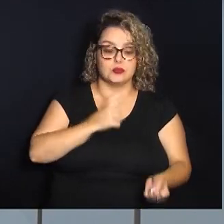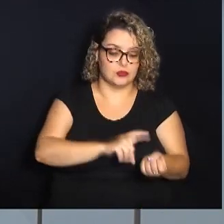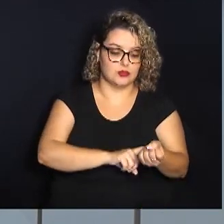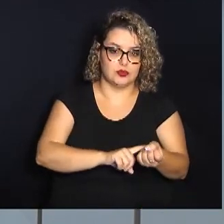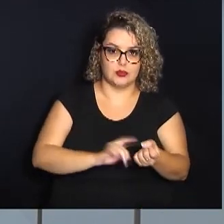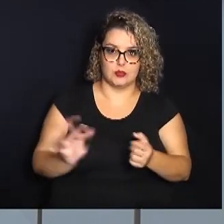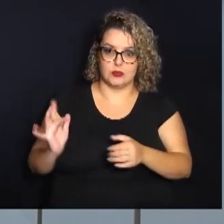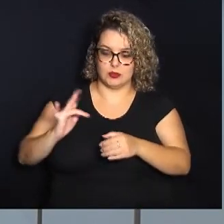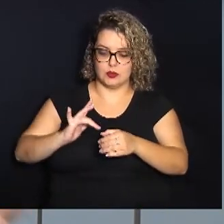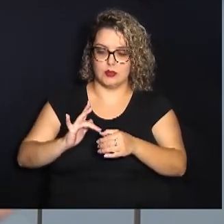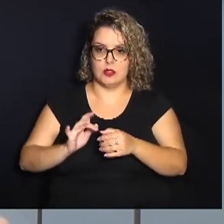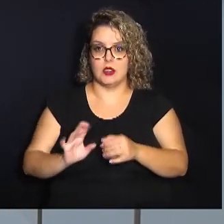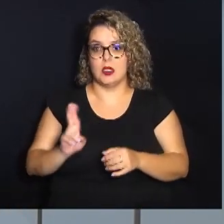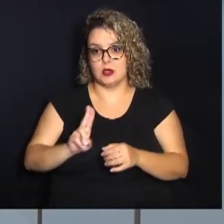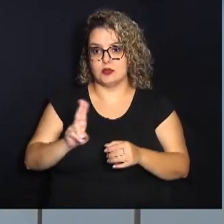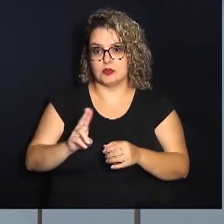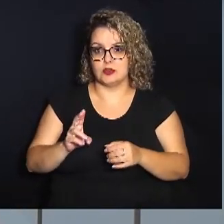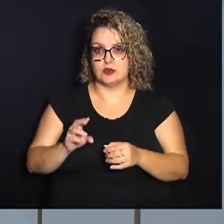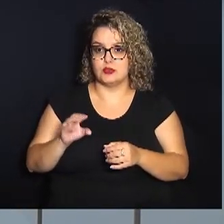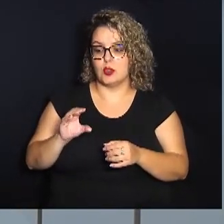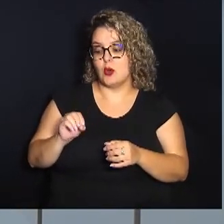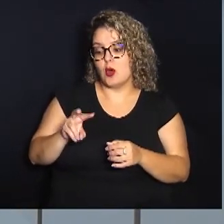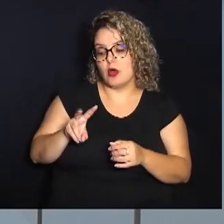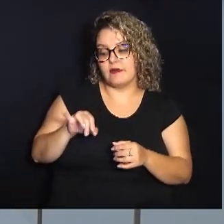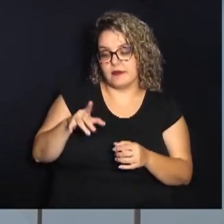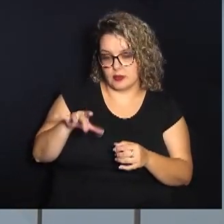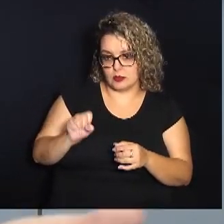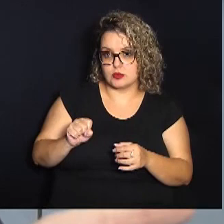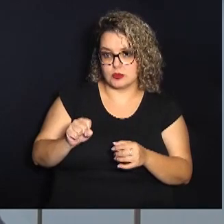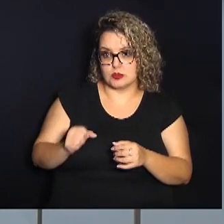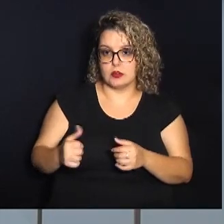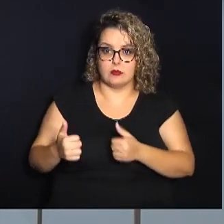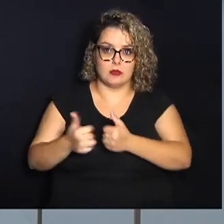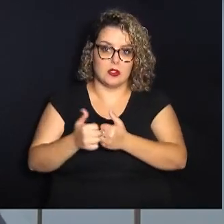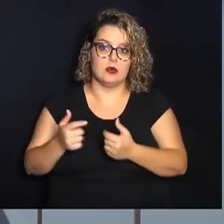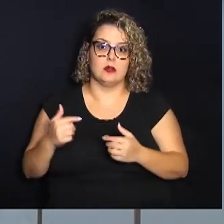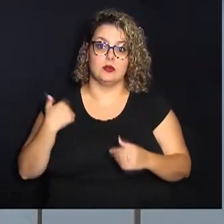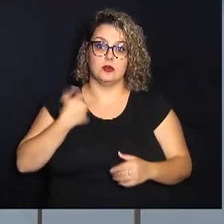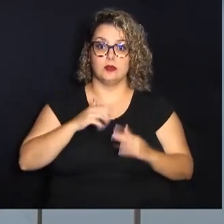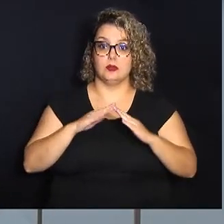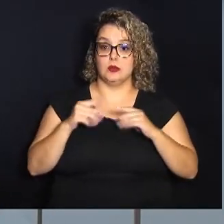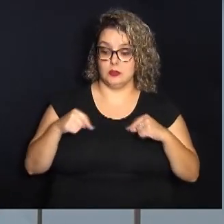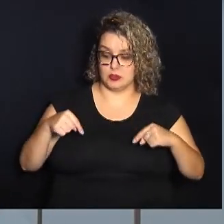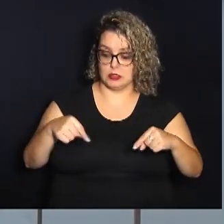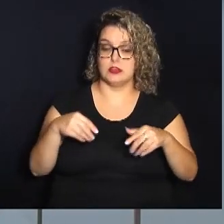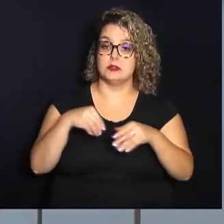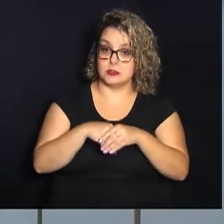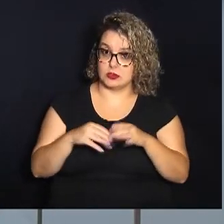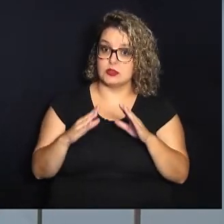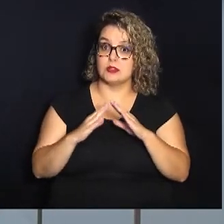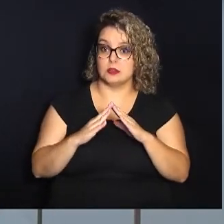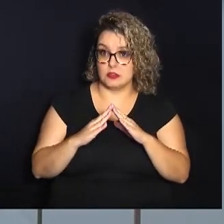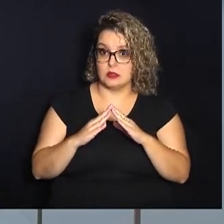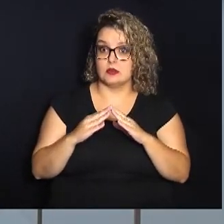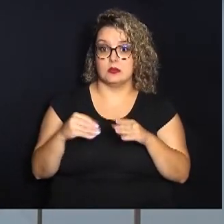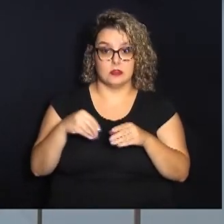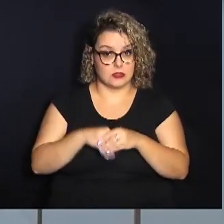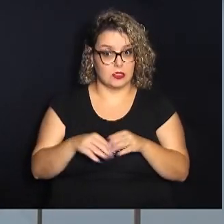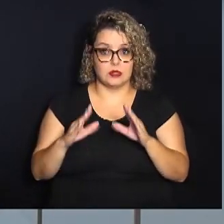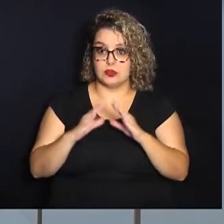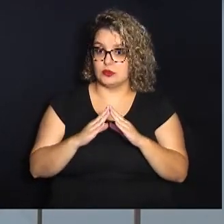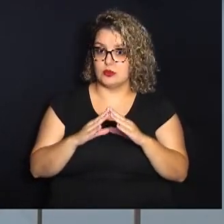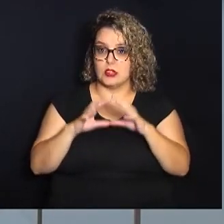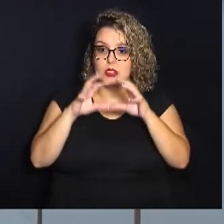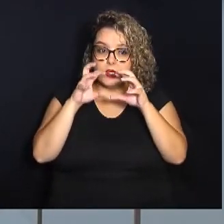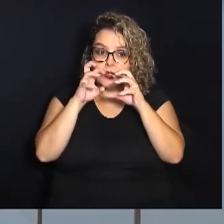nascer outros mosquitos. Então ele vai ficar próximo da gente. Ele vai estar mesmo aí no nosso quintal, dentro de casa, ele fica muito dentro de casa. Onde está